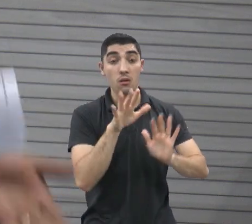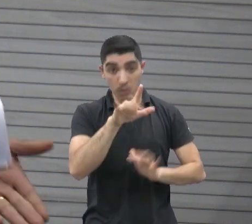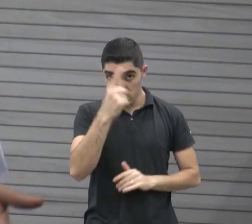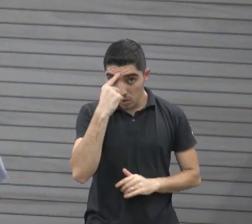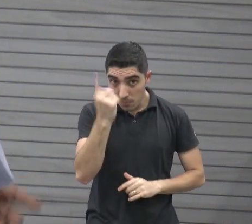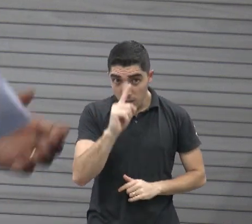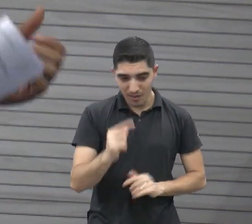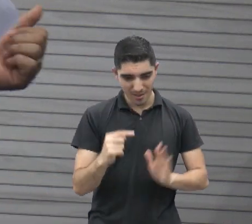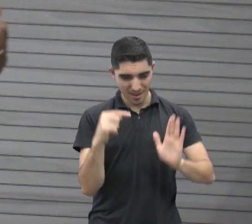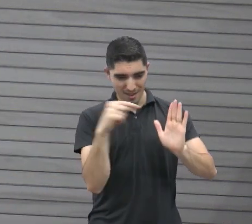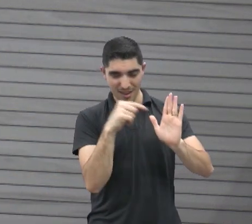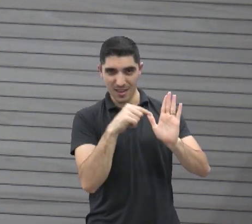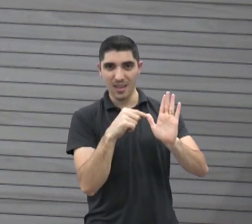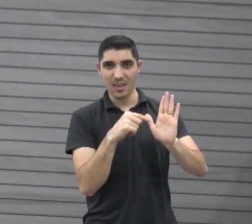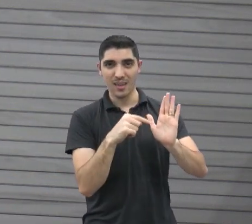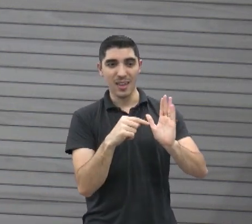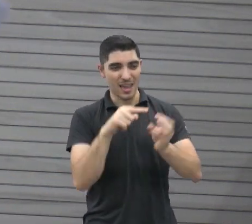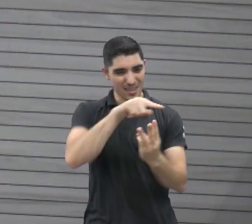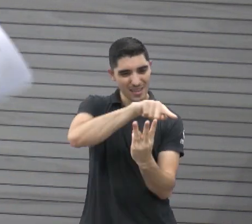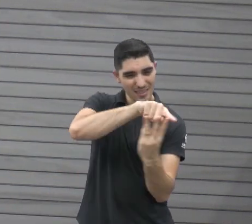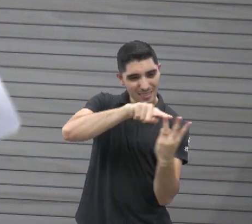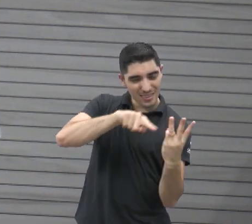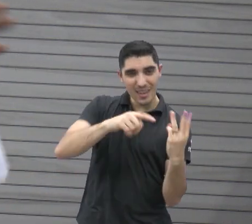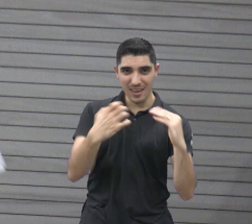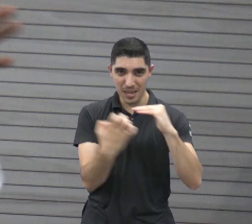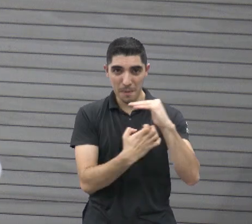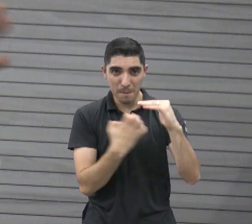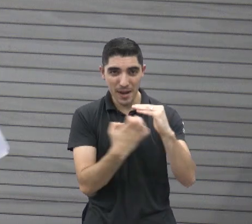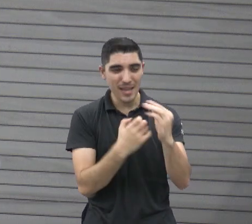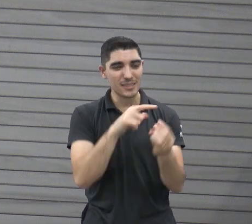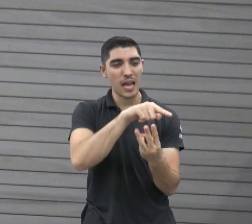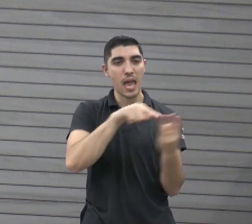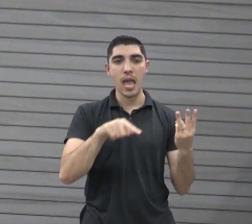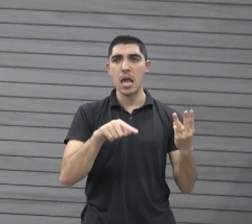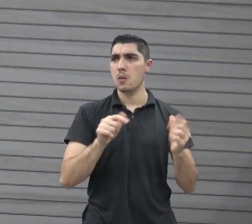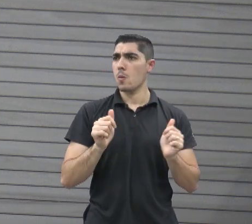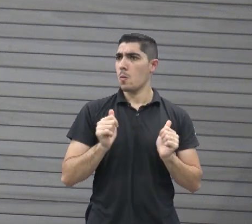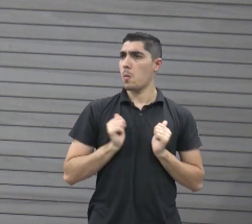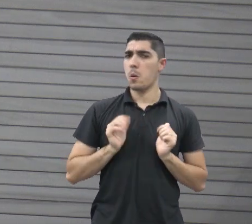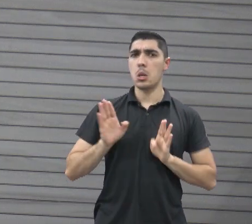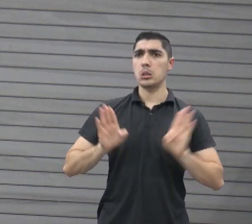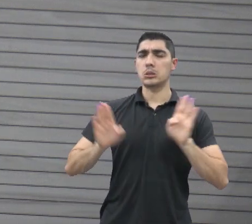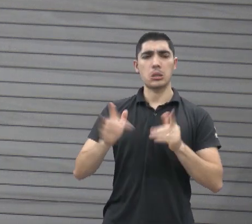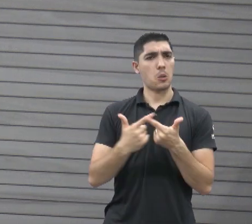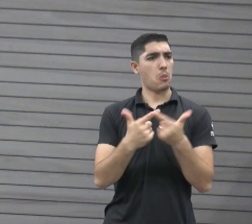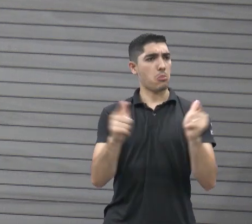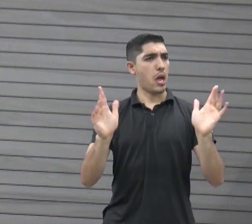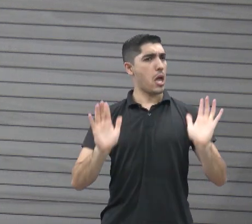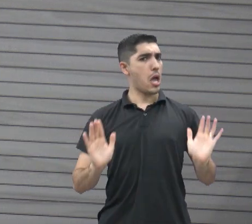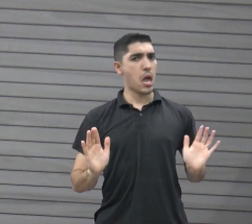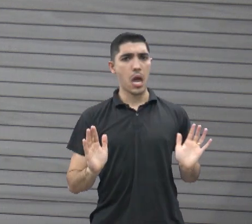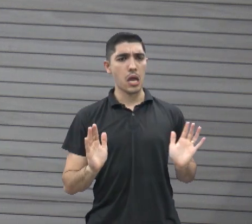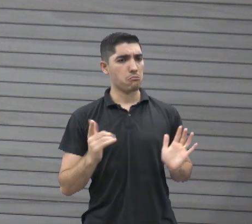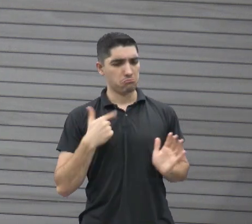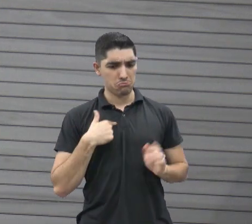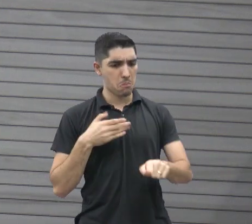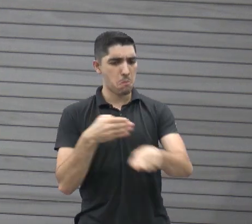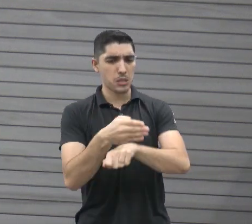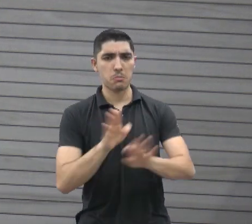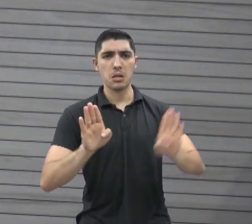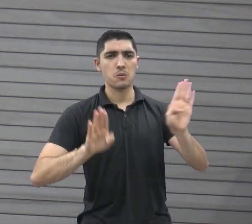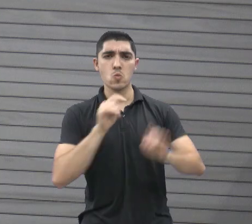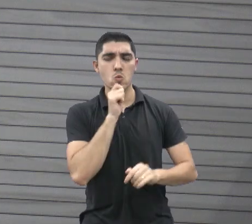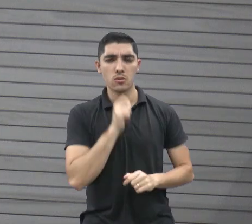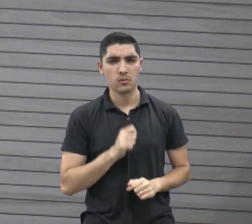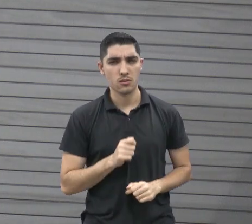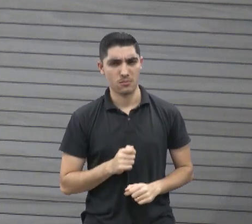protocolou primeiro, as 3 empresas que estavam aí fez de conta que não tinha licitação na cidade. Ninguém entrou. Será que